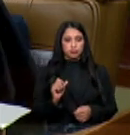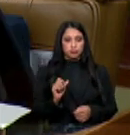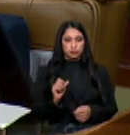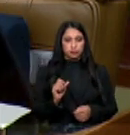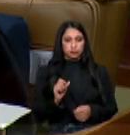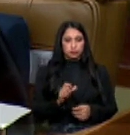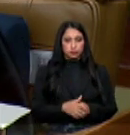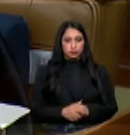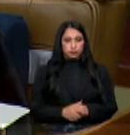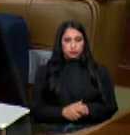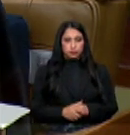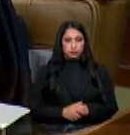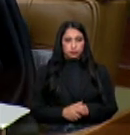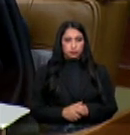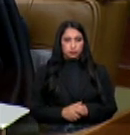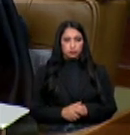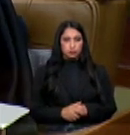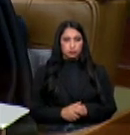de